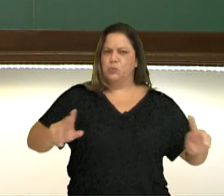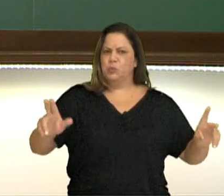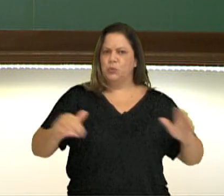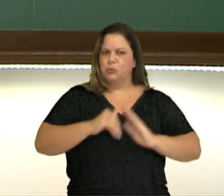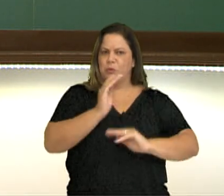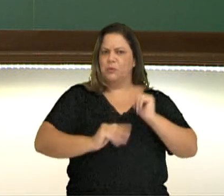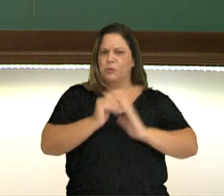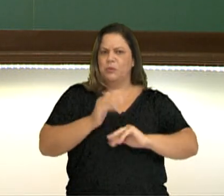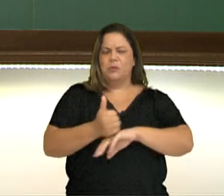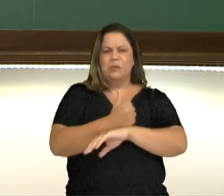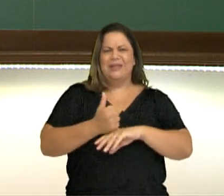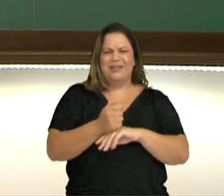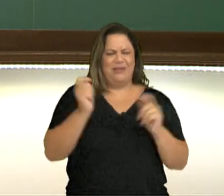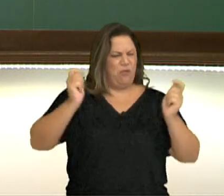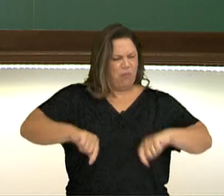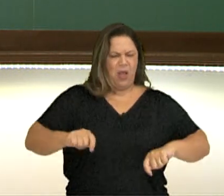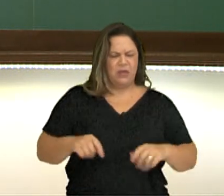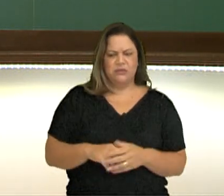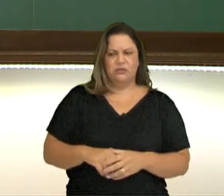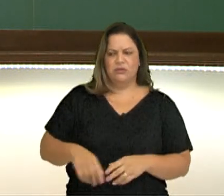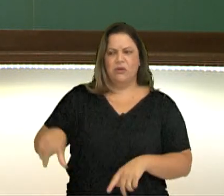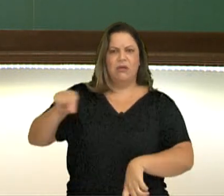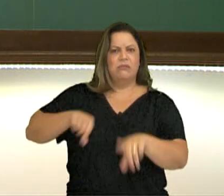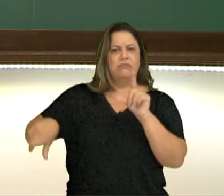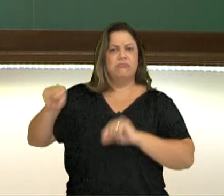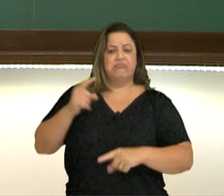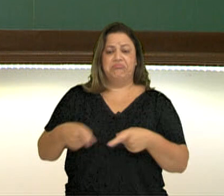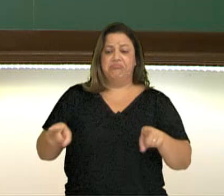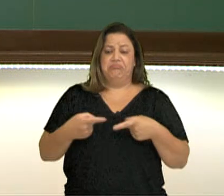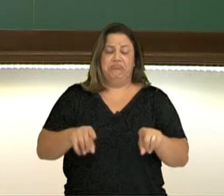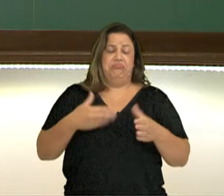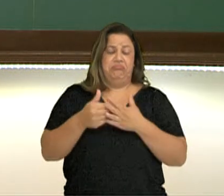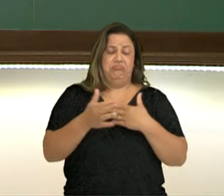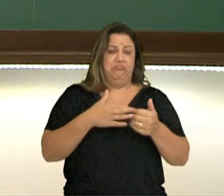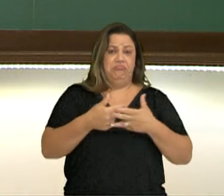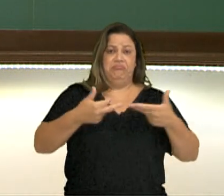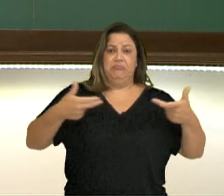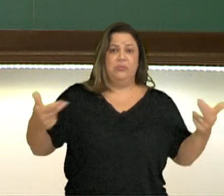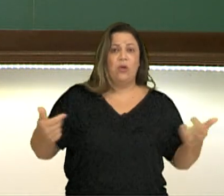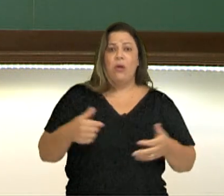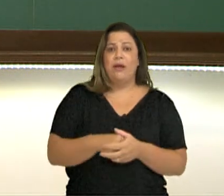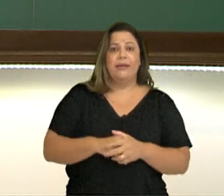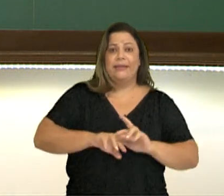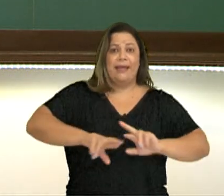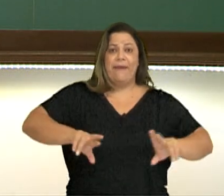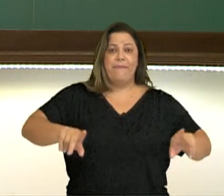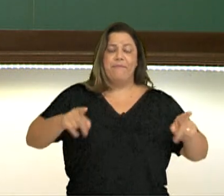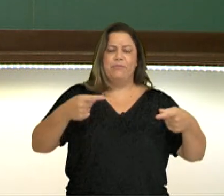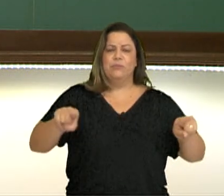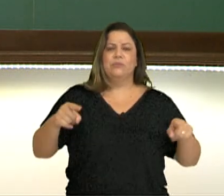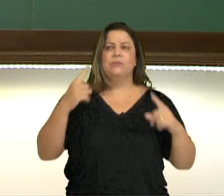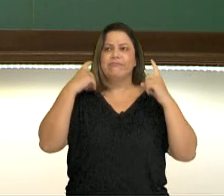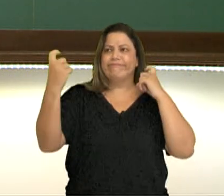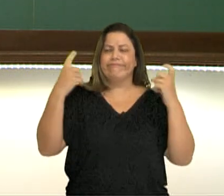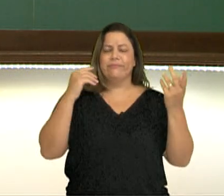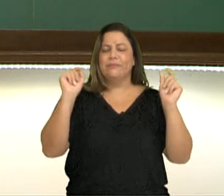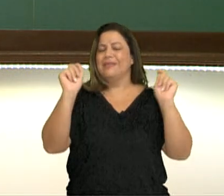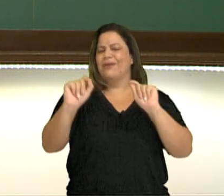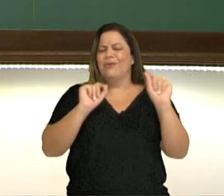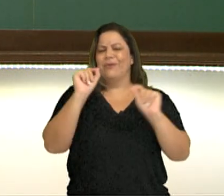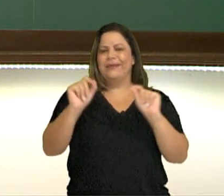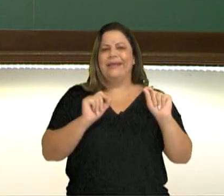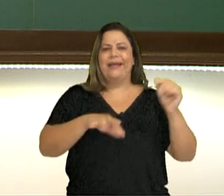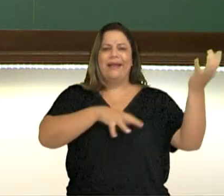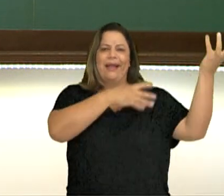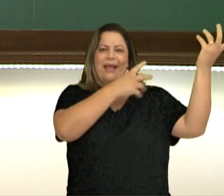tocar? Ó, vamos tocar aqui essa música. Vamos tocar a Quinta Sinfonia de Beethoven. E aí tem lá o violinista, tem lá